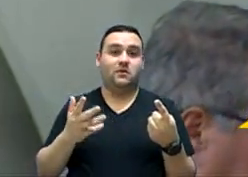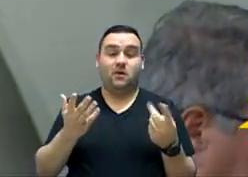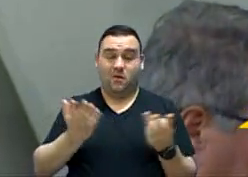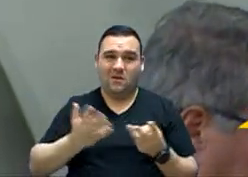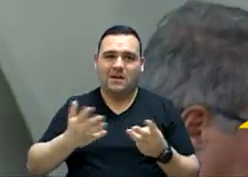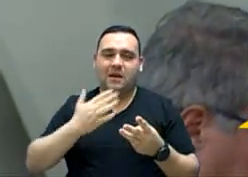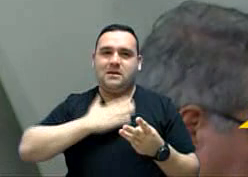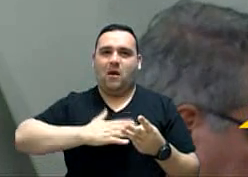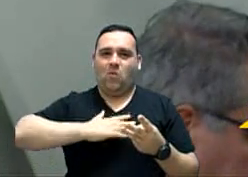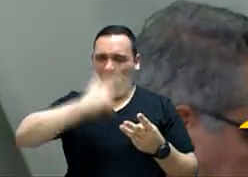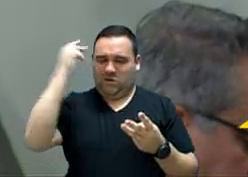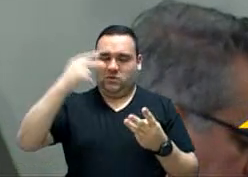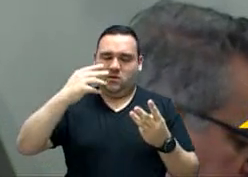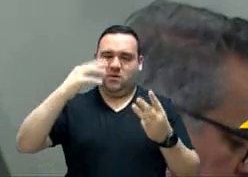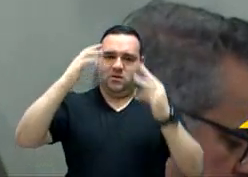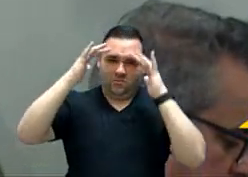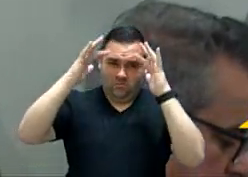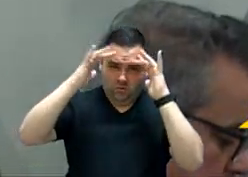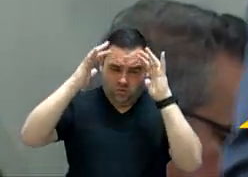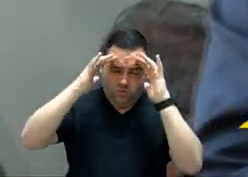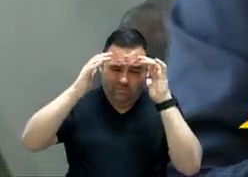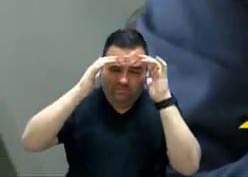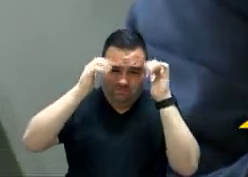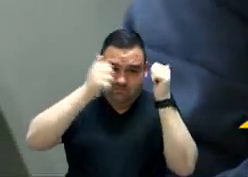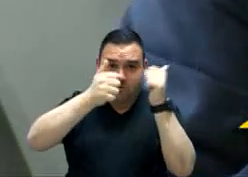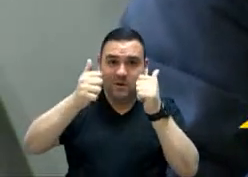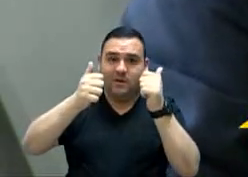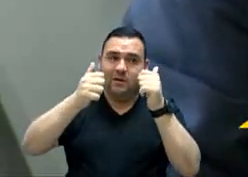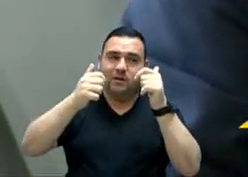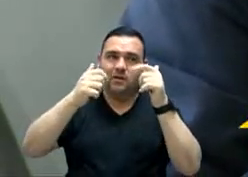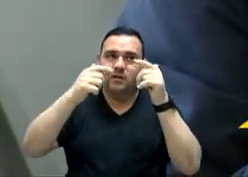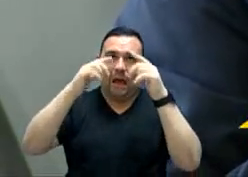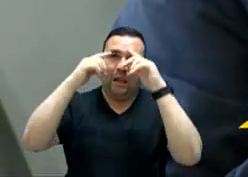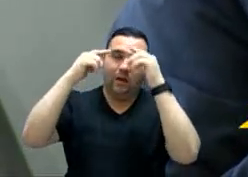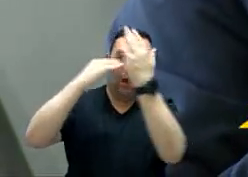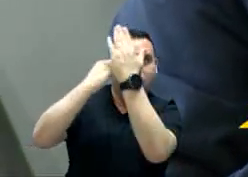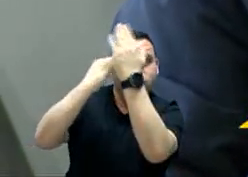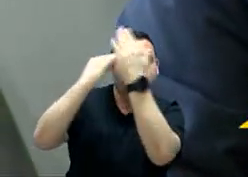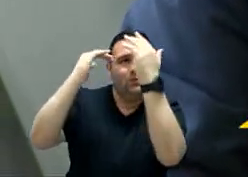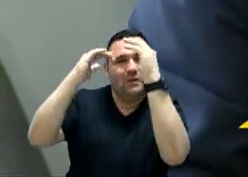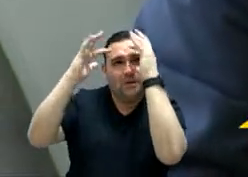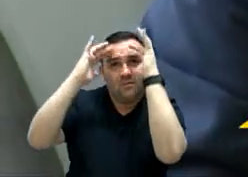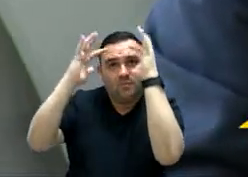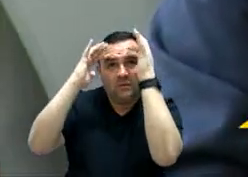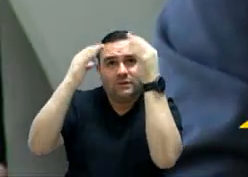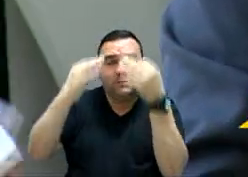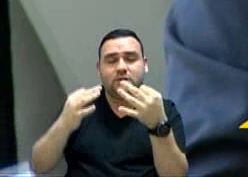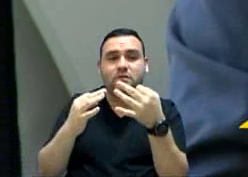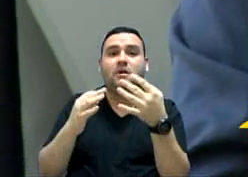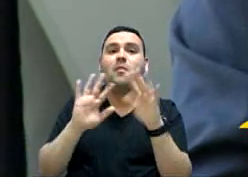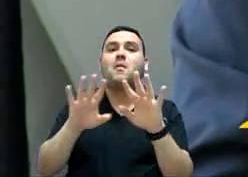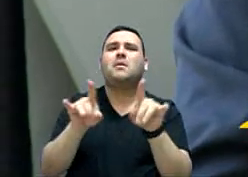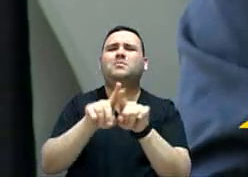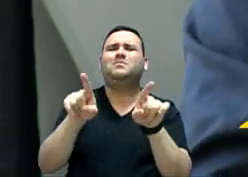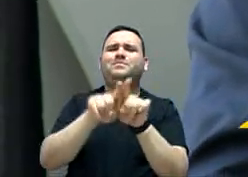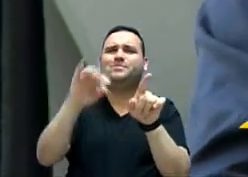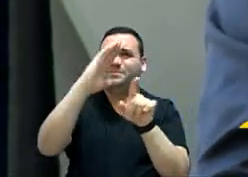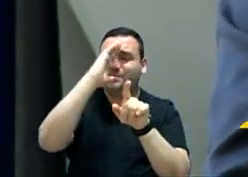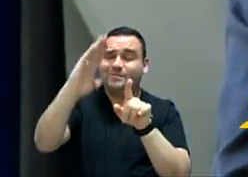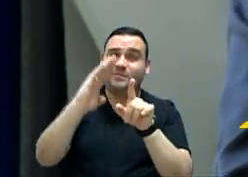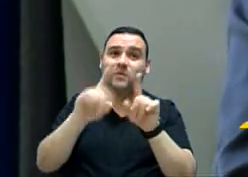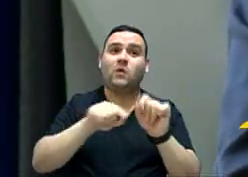dar uma trégua para esse paciente poder recuperar o desajuste que aconteceu, o desando que aconteceu, mas,